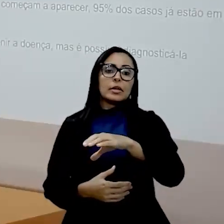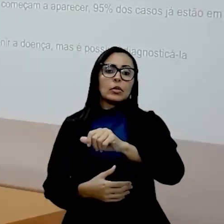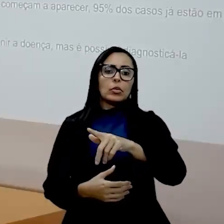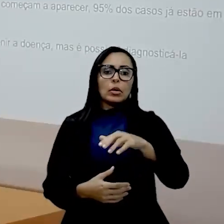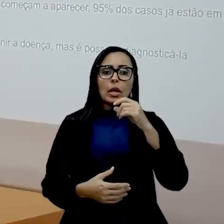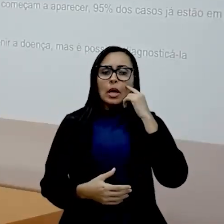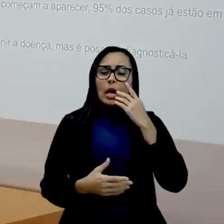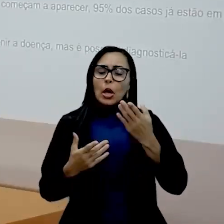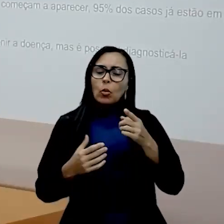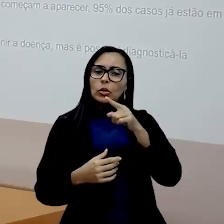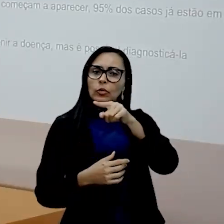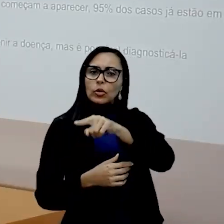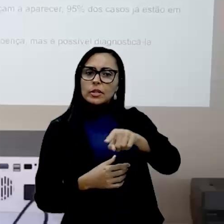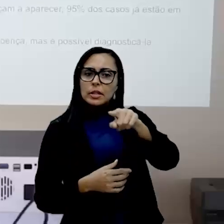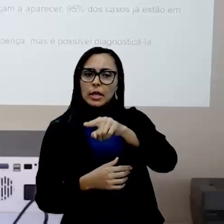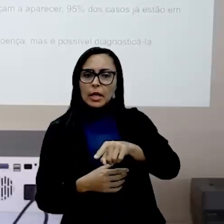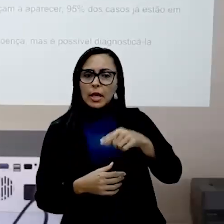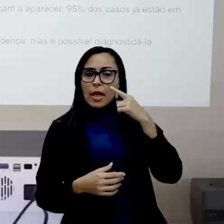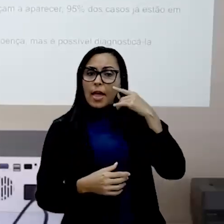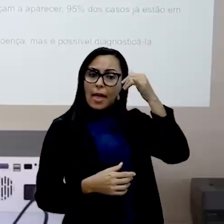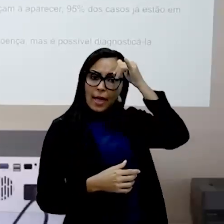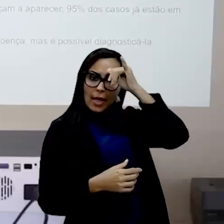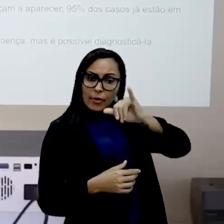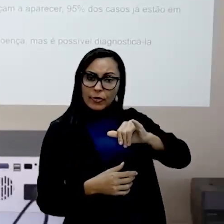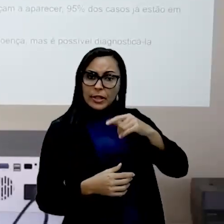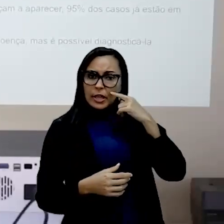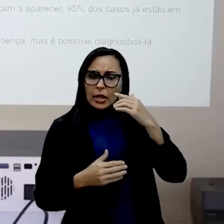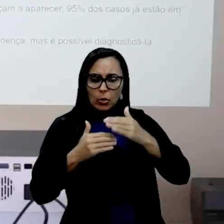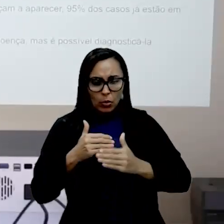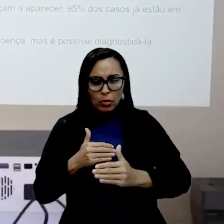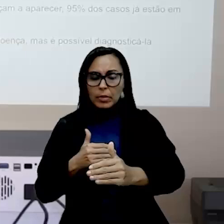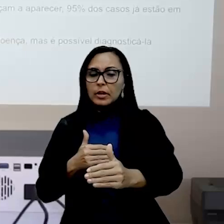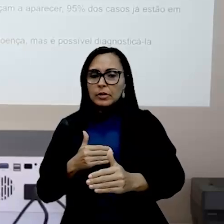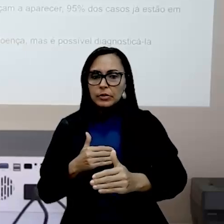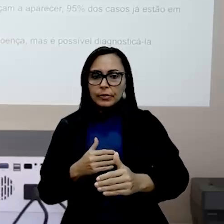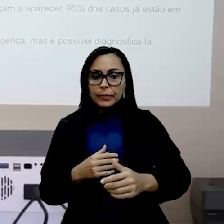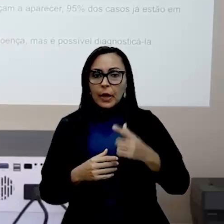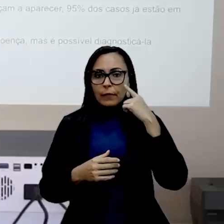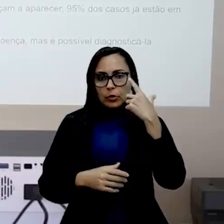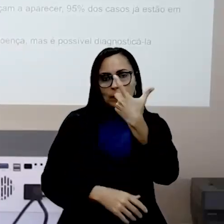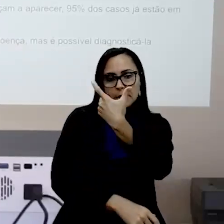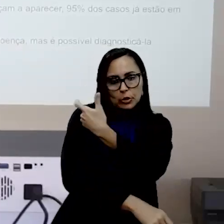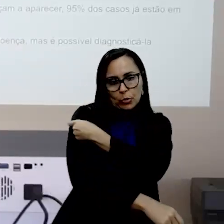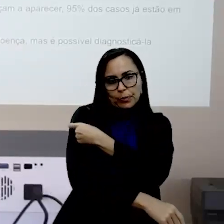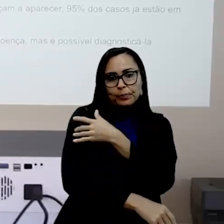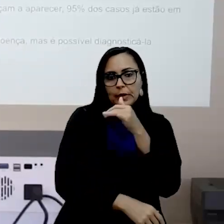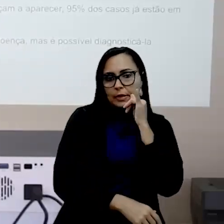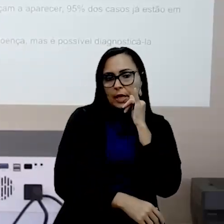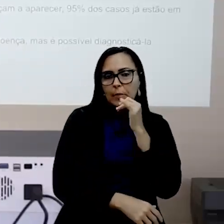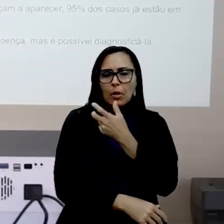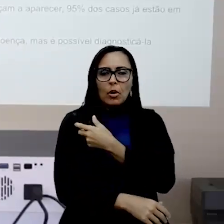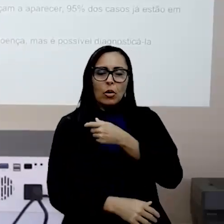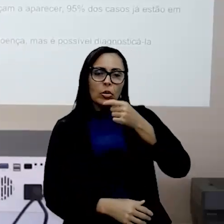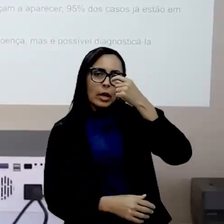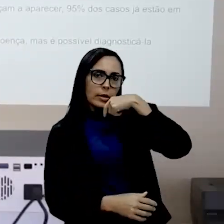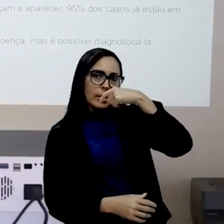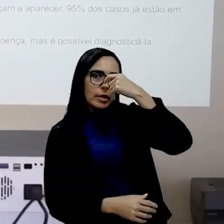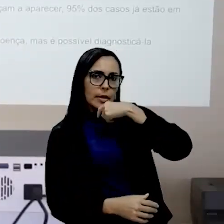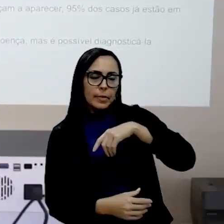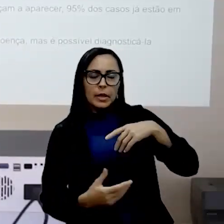ação para evitar que outra aconteça. Você vacinou, né, contra a gripe, contra a febre amarela, contra